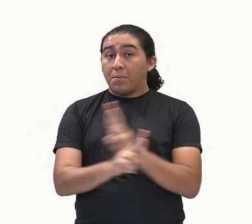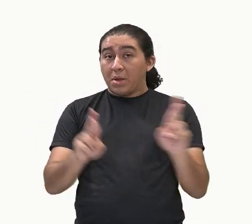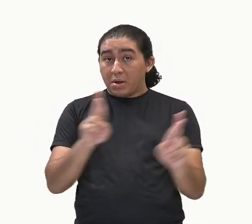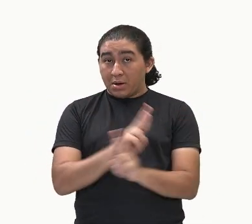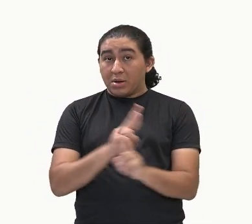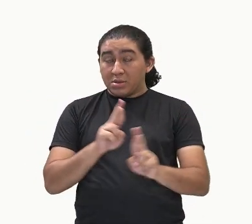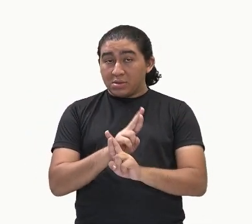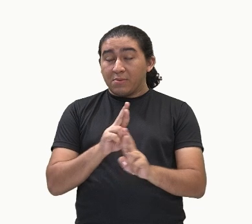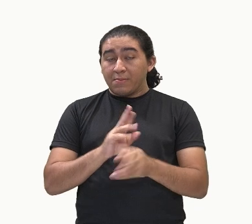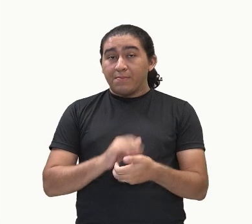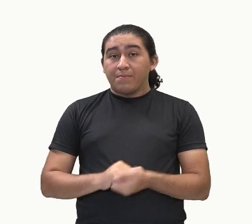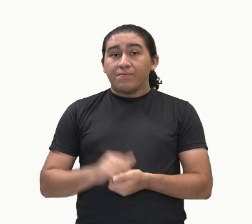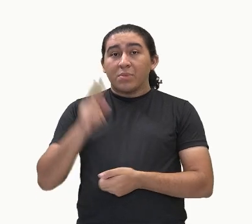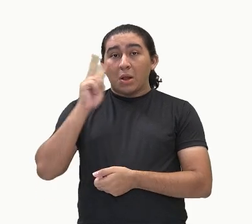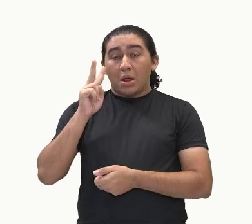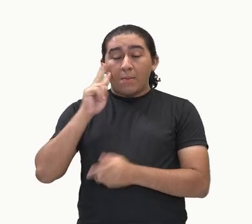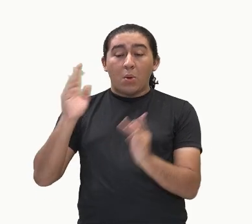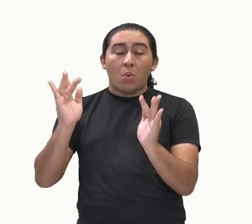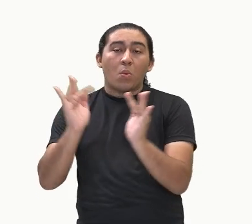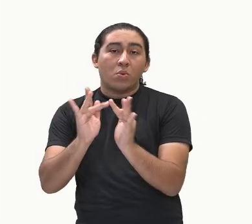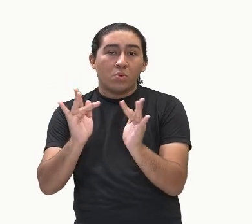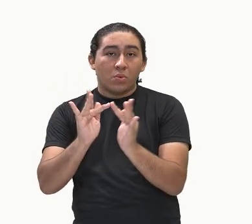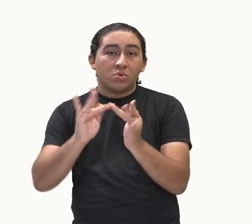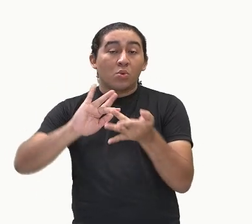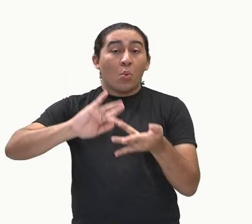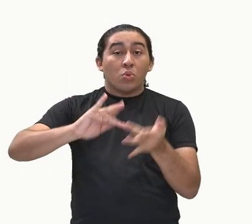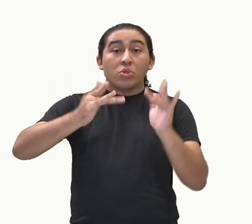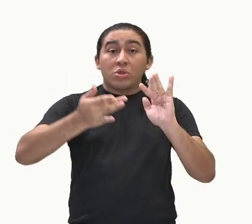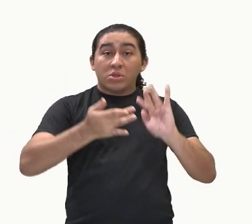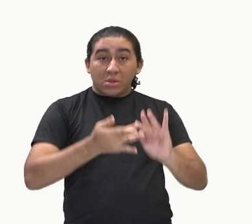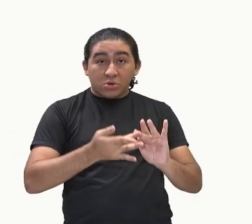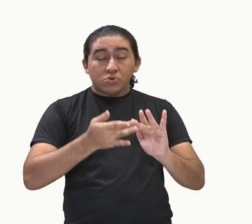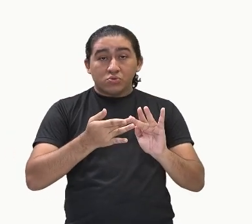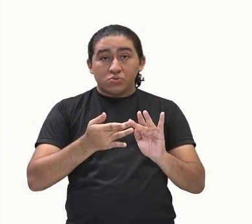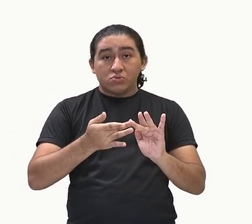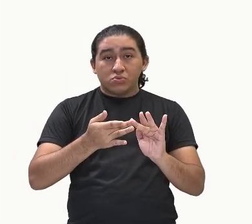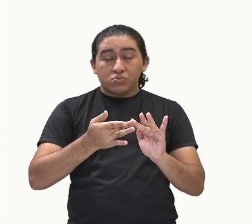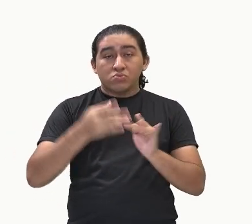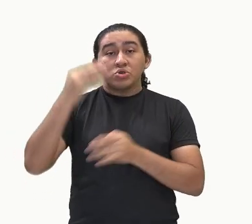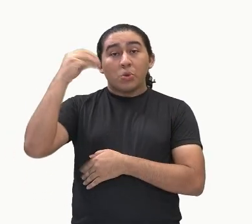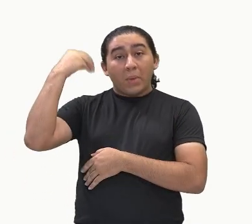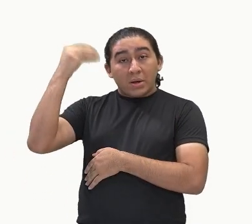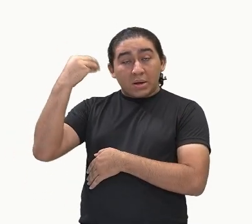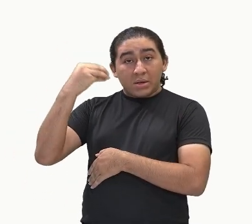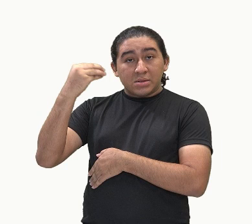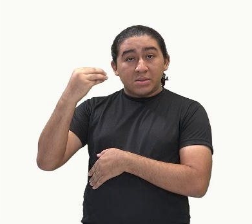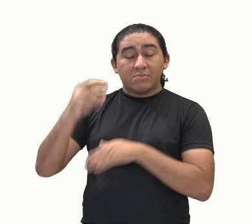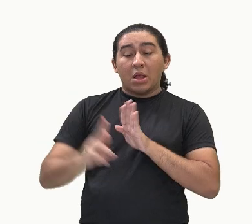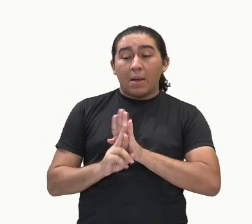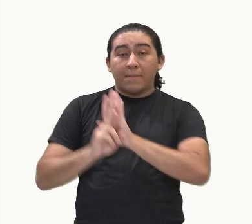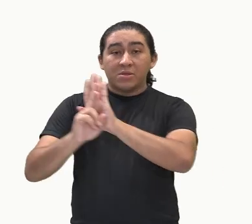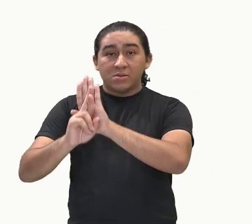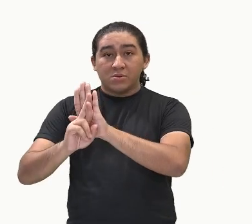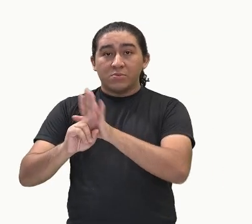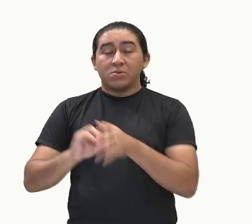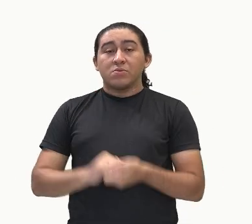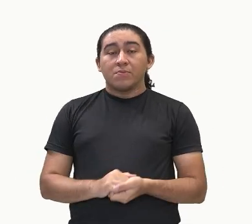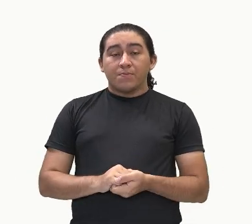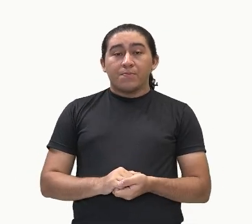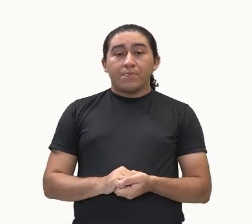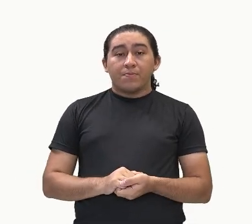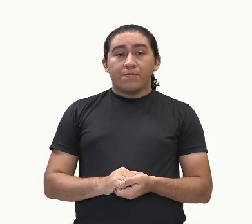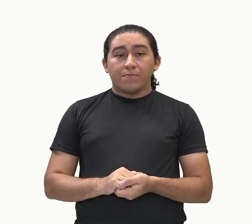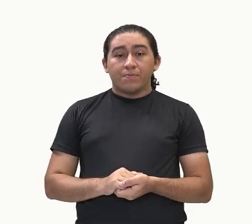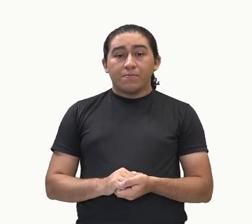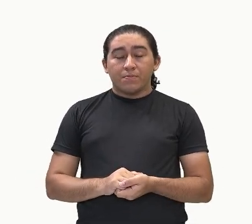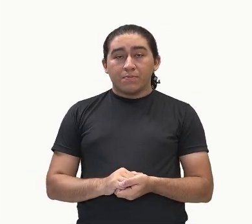A conexão simbólica, a representatividade. Quando a gente coloca essa questão dessa representatividade,